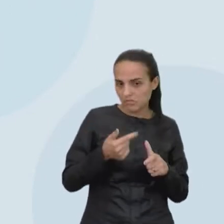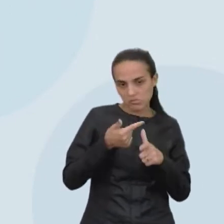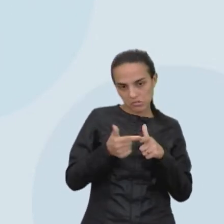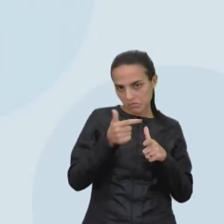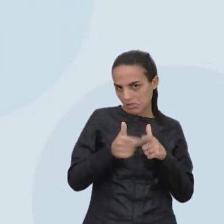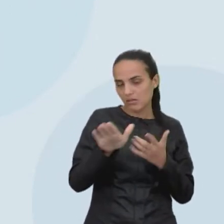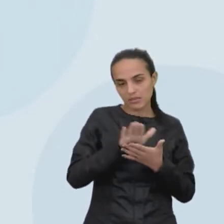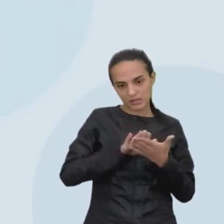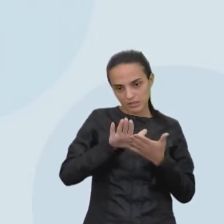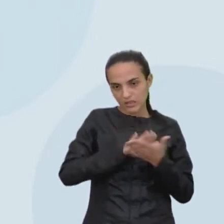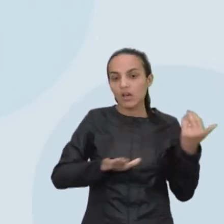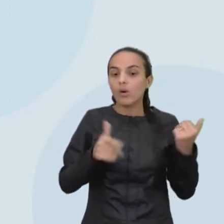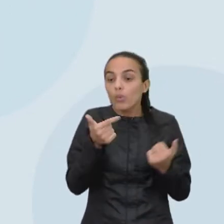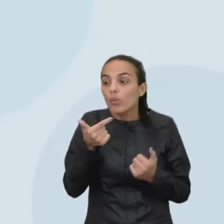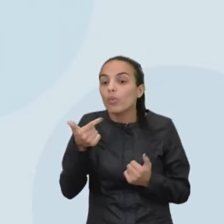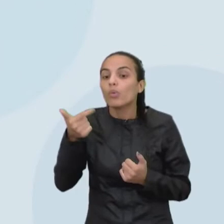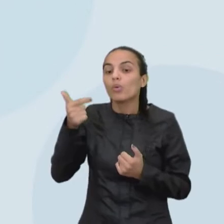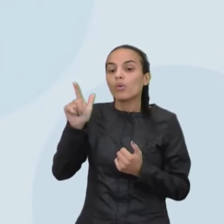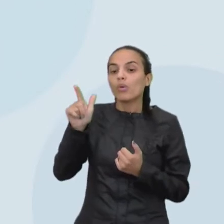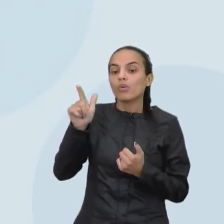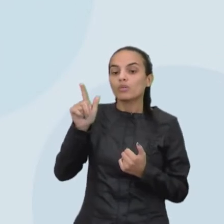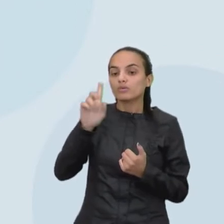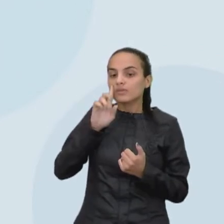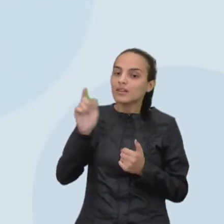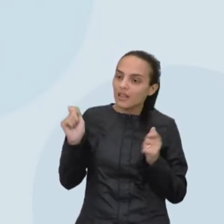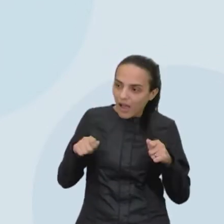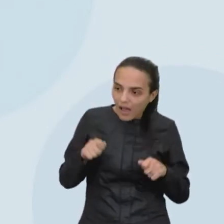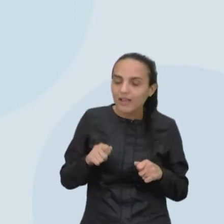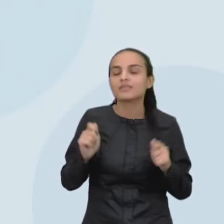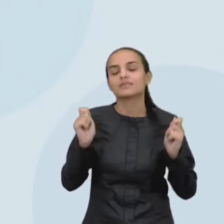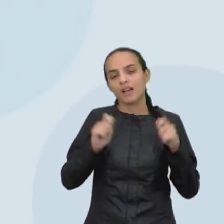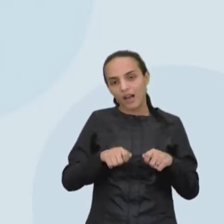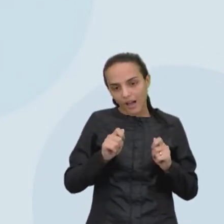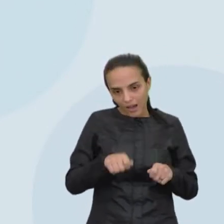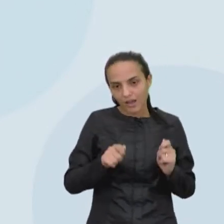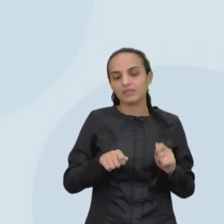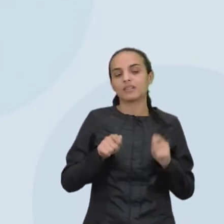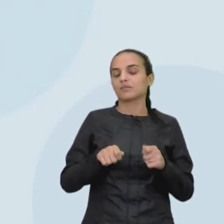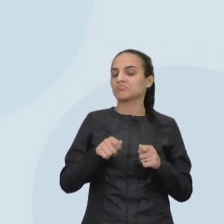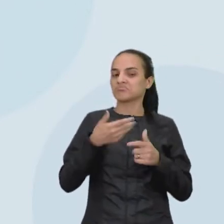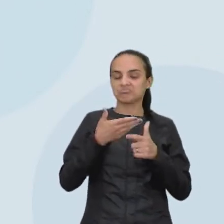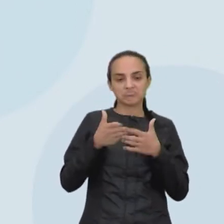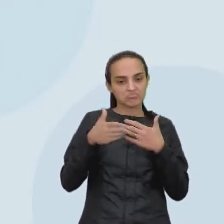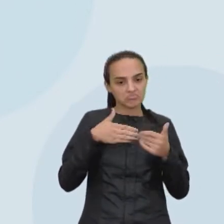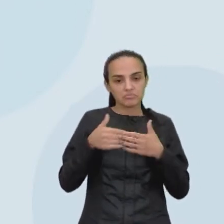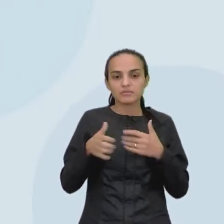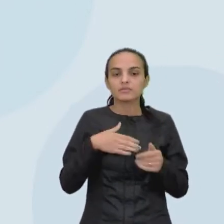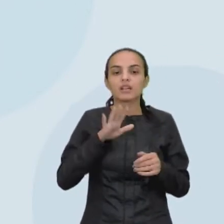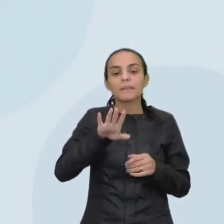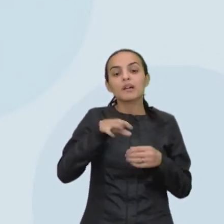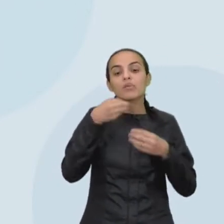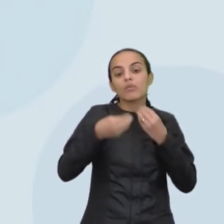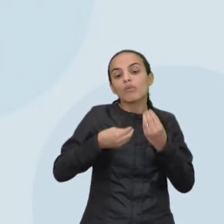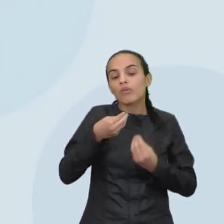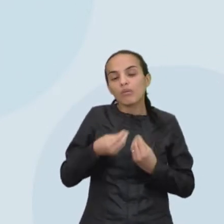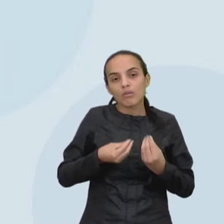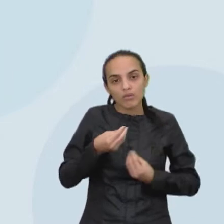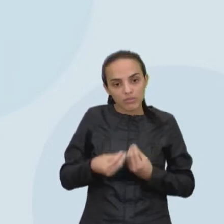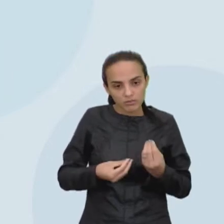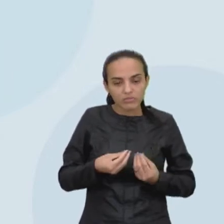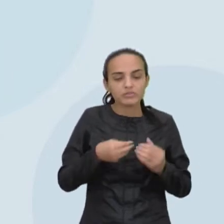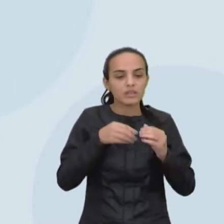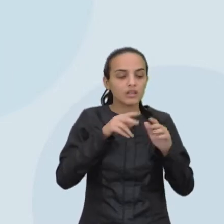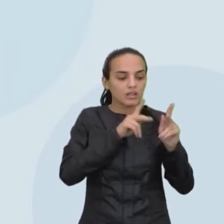tem problema nenhum. Se eu quiser pegar, tá, aquele outro, pode, não tem problema. Mas aí como é que isso aí, né? Como é que